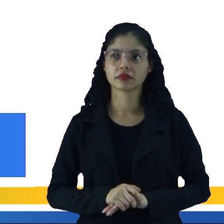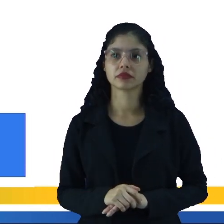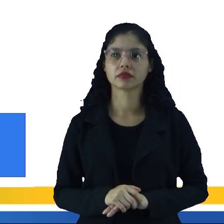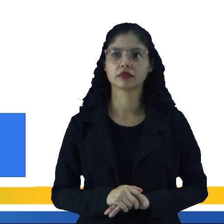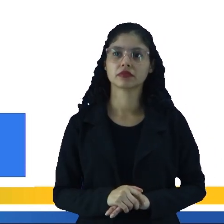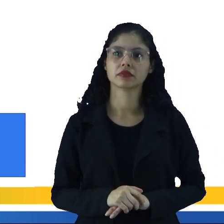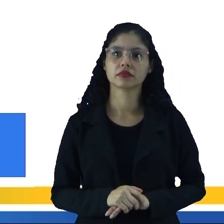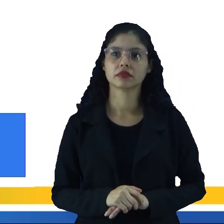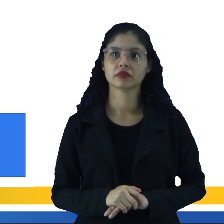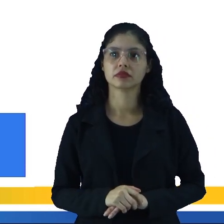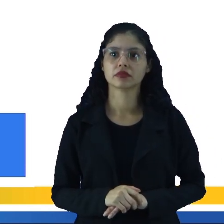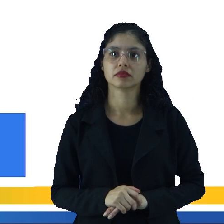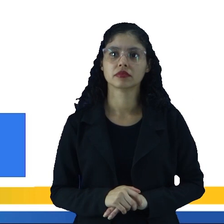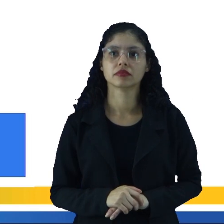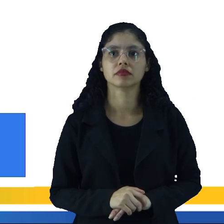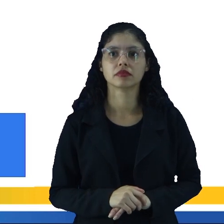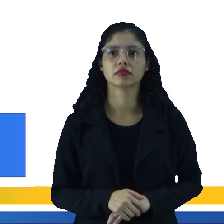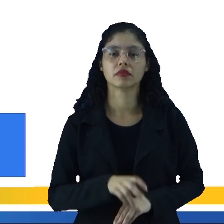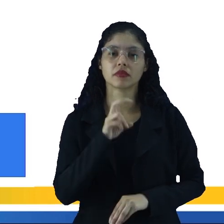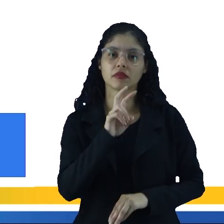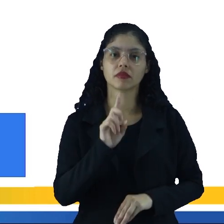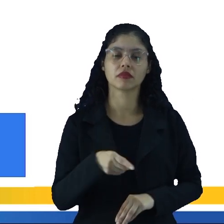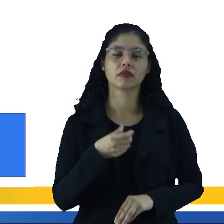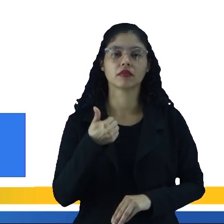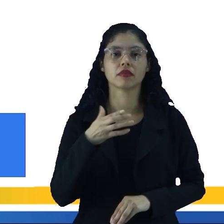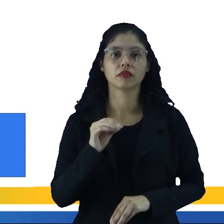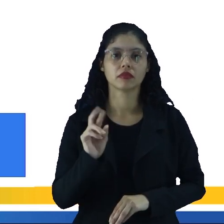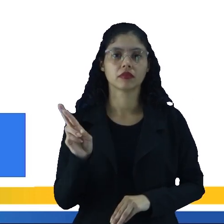7,60. A garrafa de 600 ml custa R$